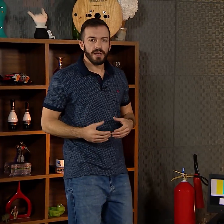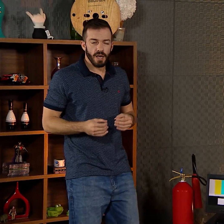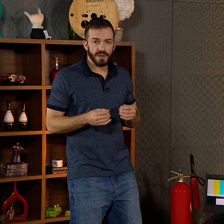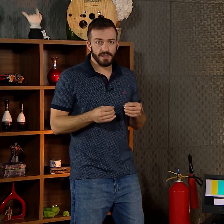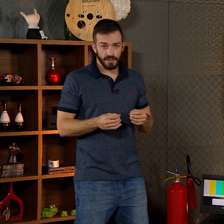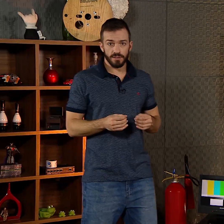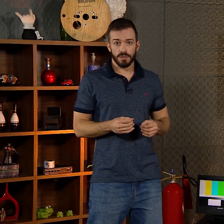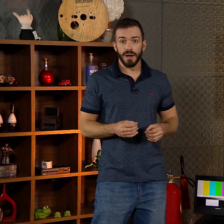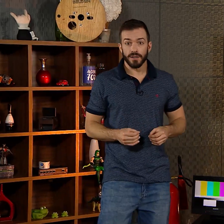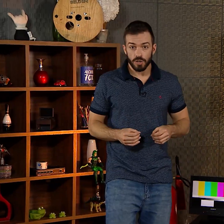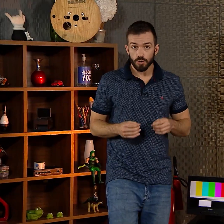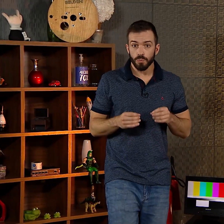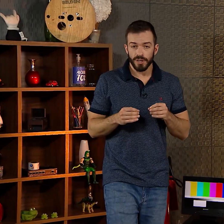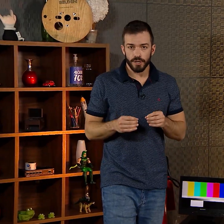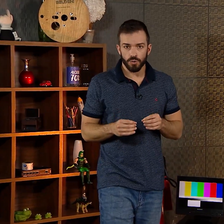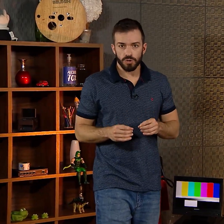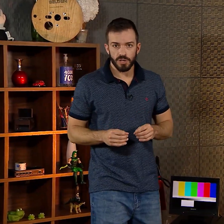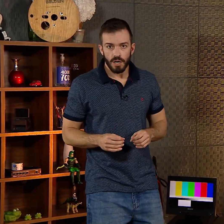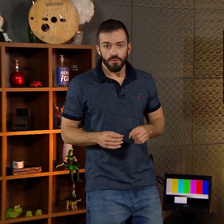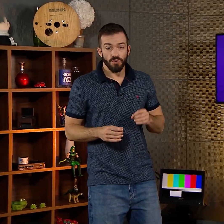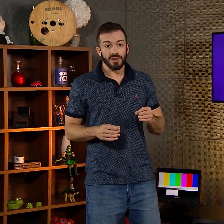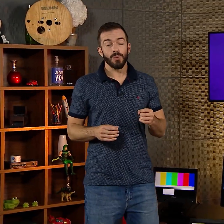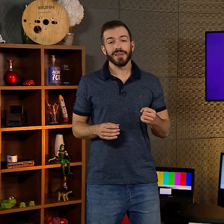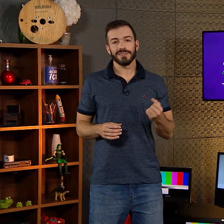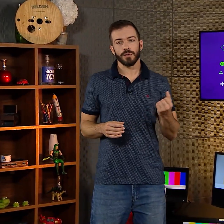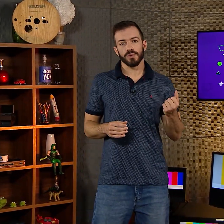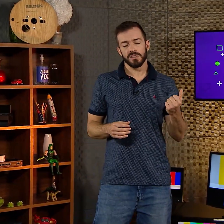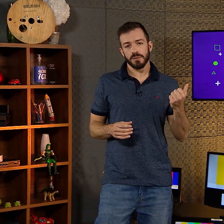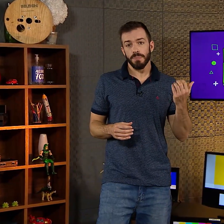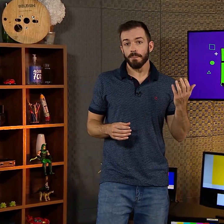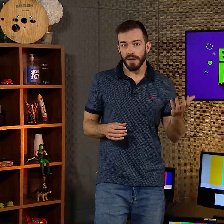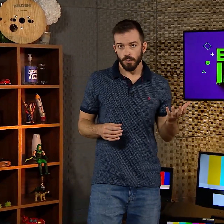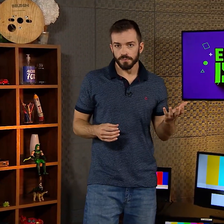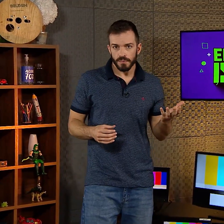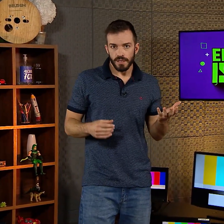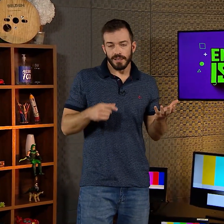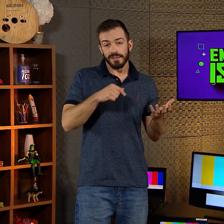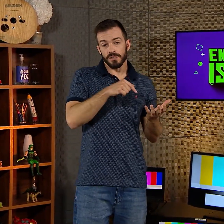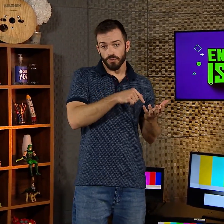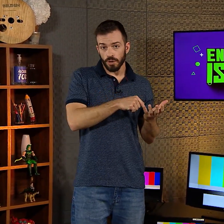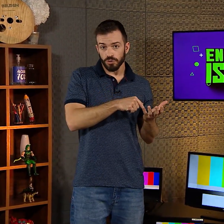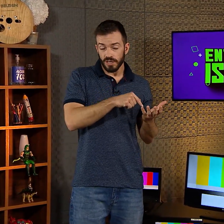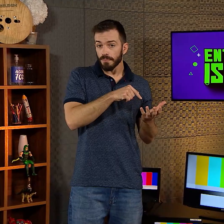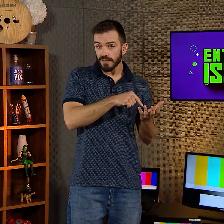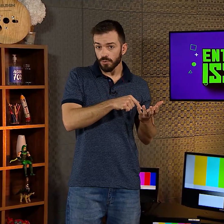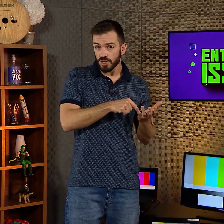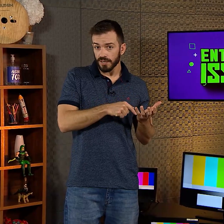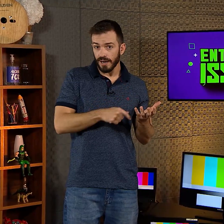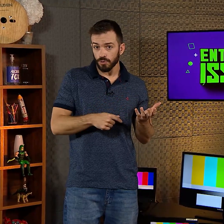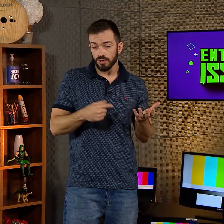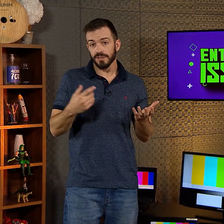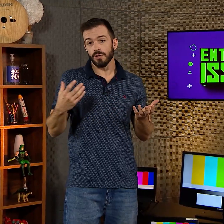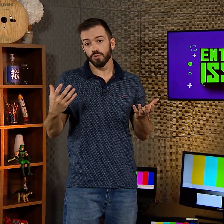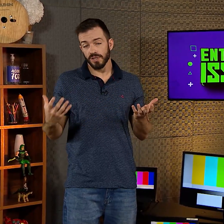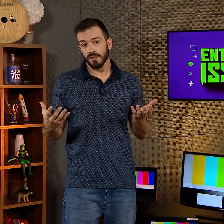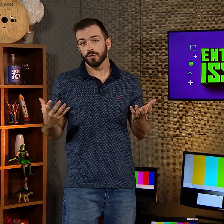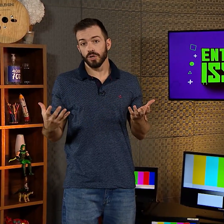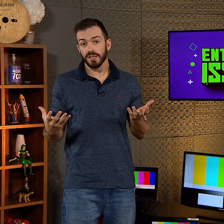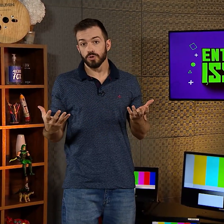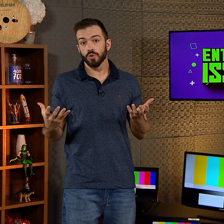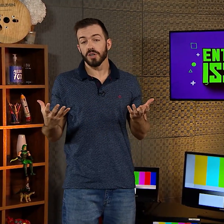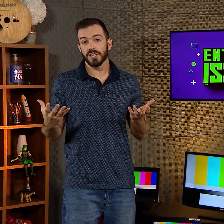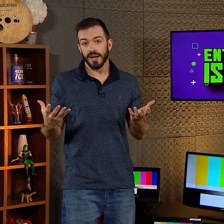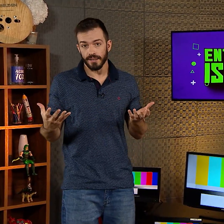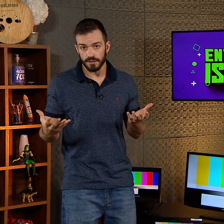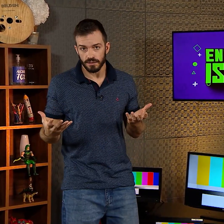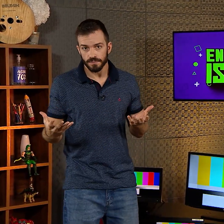eleição, representantes de partidos políticos votam em cédulas de papel. E esses votos também são digitados nas urnas